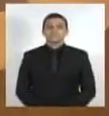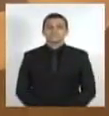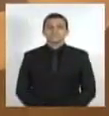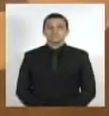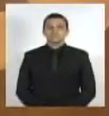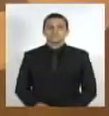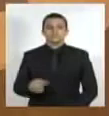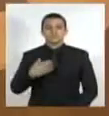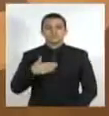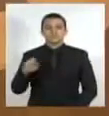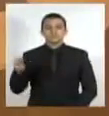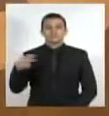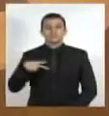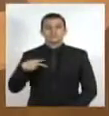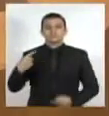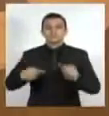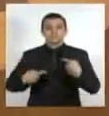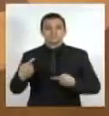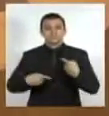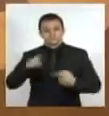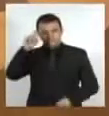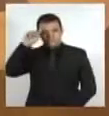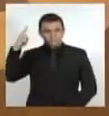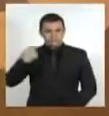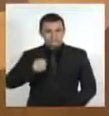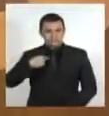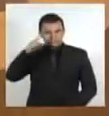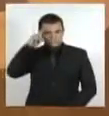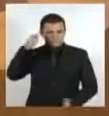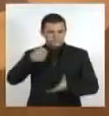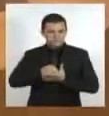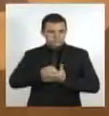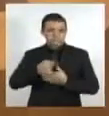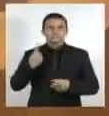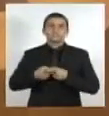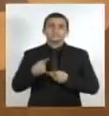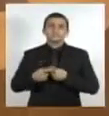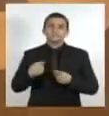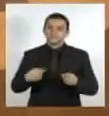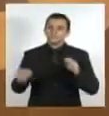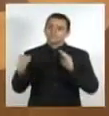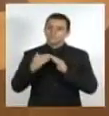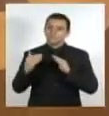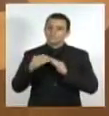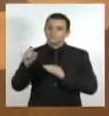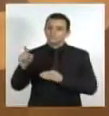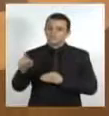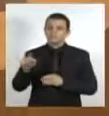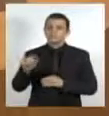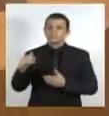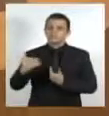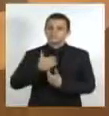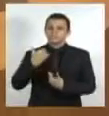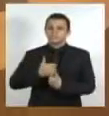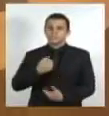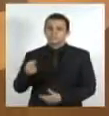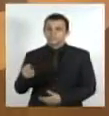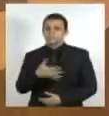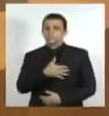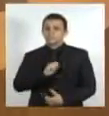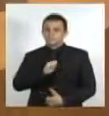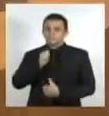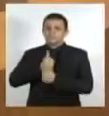A minha vocação política me impõe essa decisão para ser coerente com a orientação de renovação que